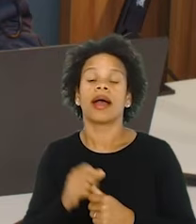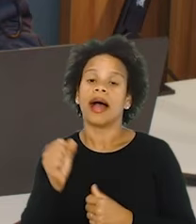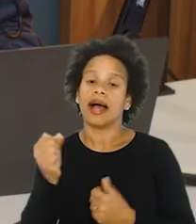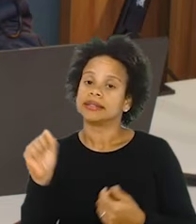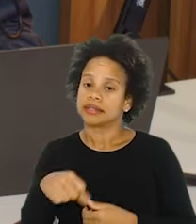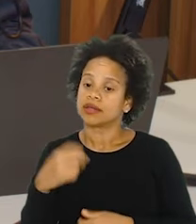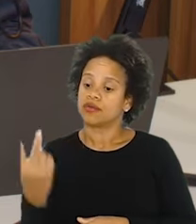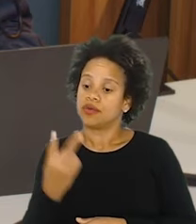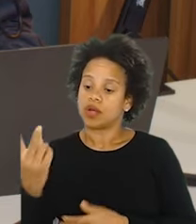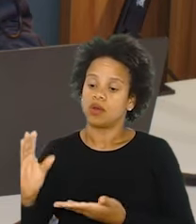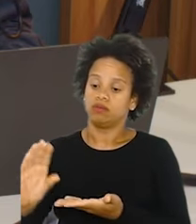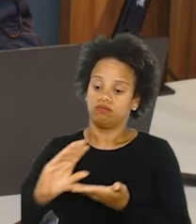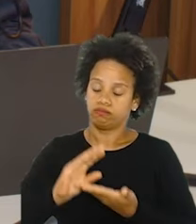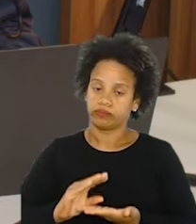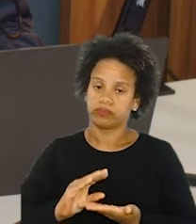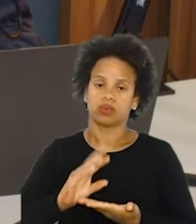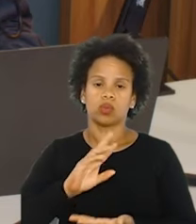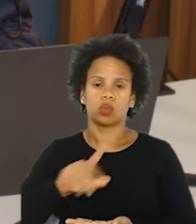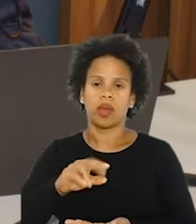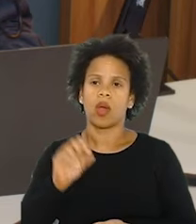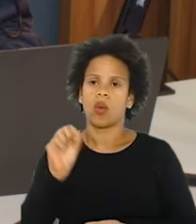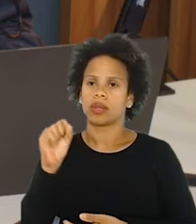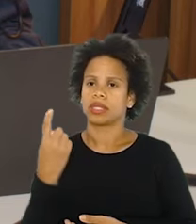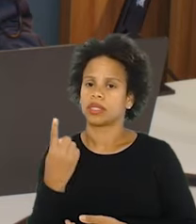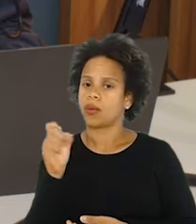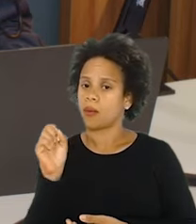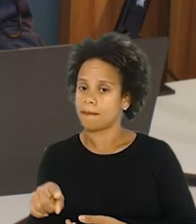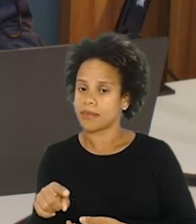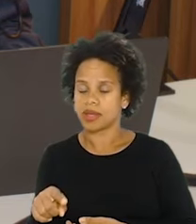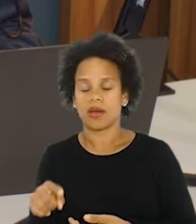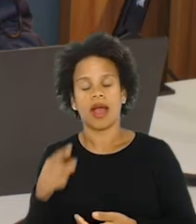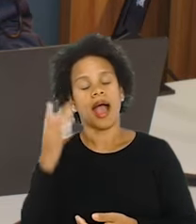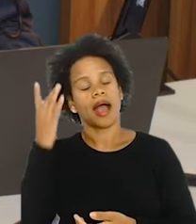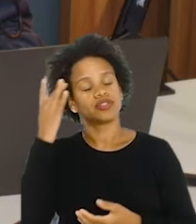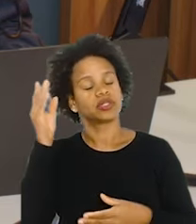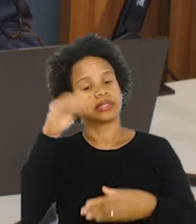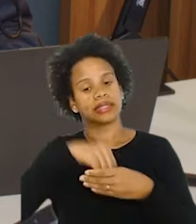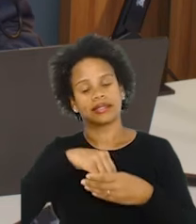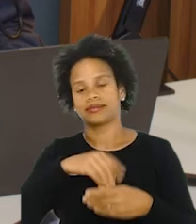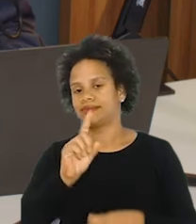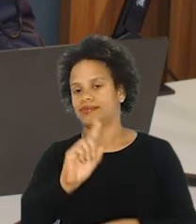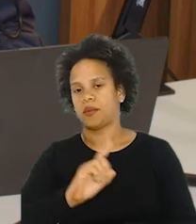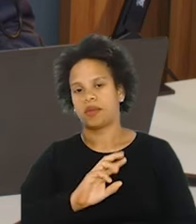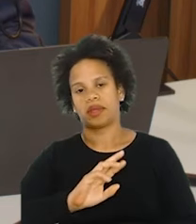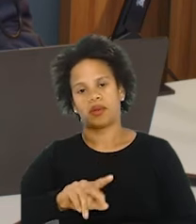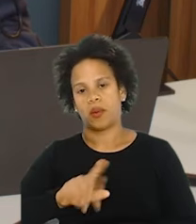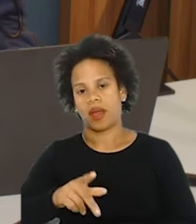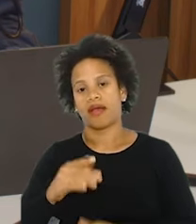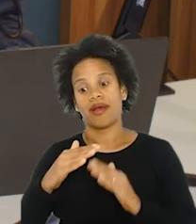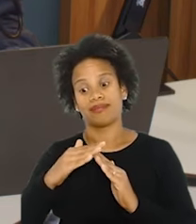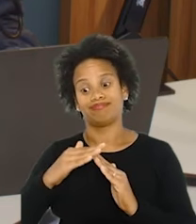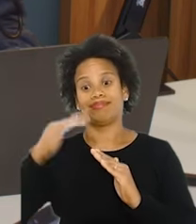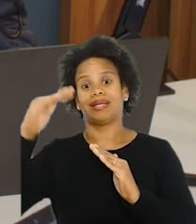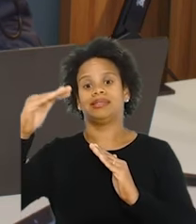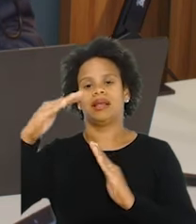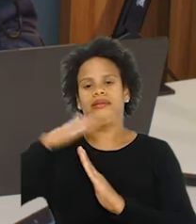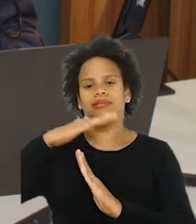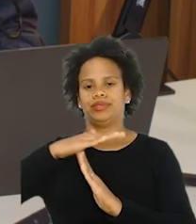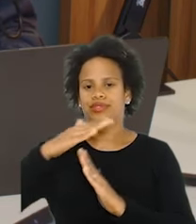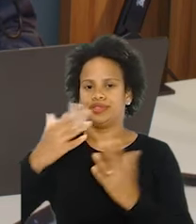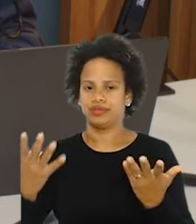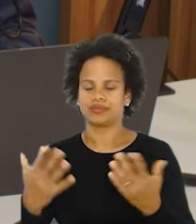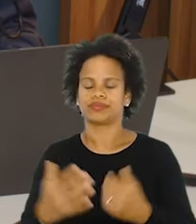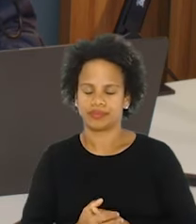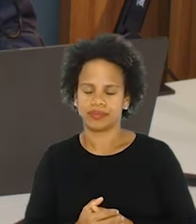sim é o valor que eu vou faturar não vem faturando R 81.000 não achando que tá dentro gente porque aí nesse caso vai passar tamb do limite né vai